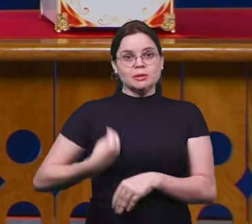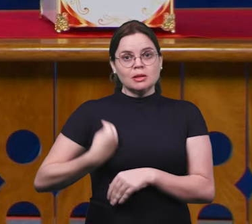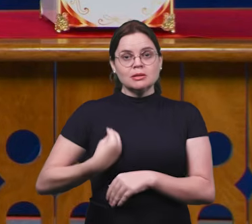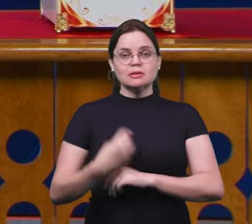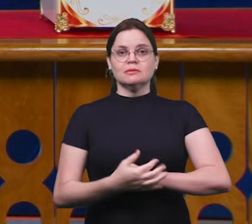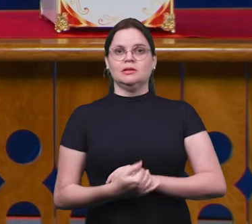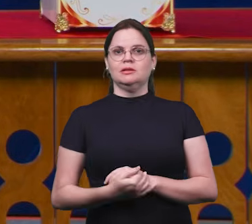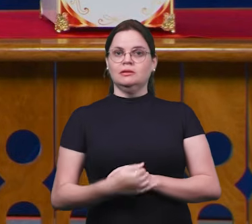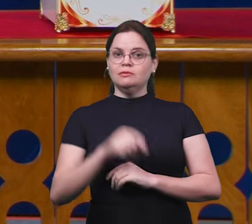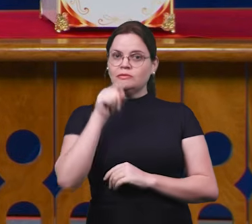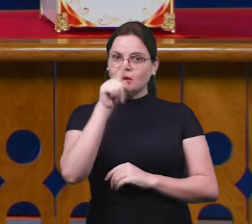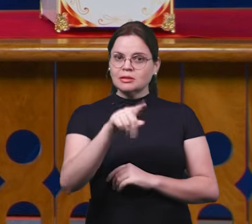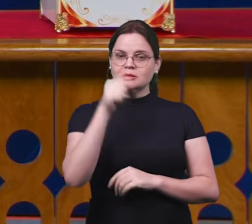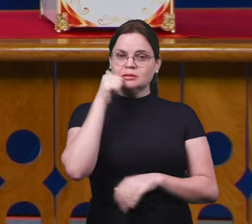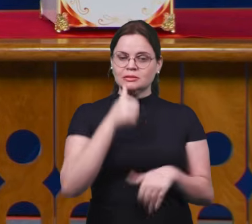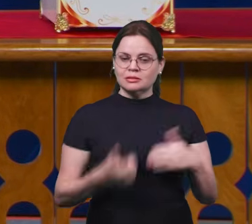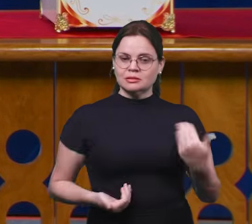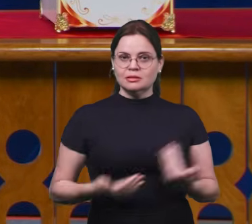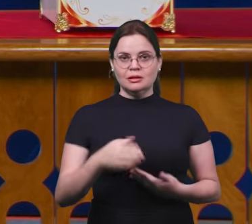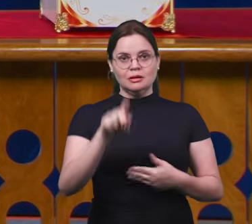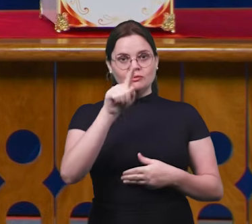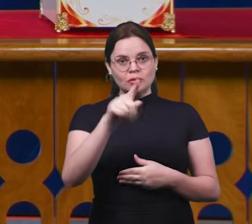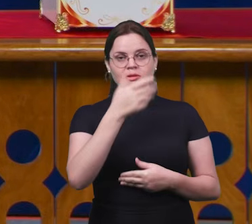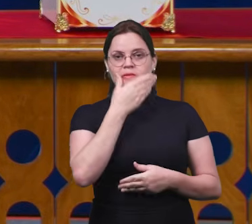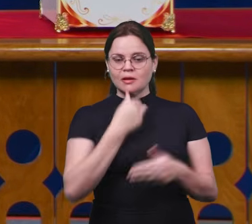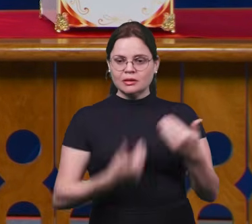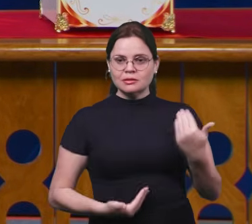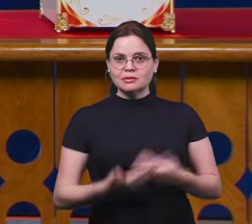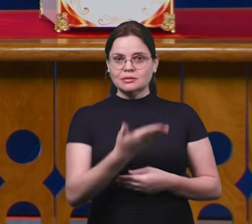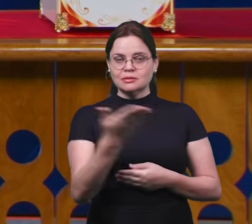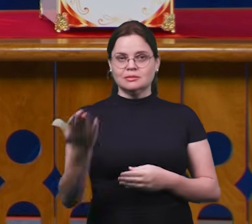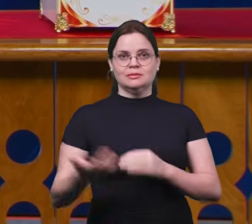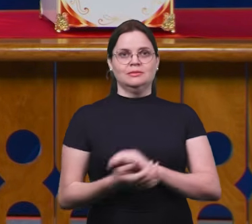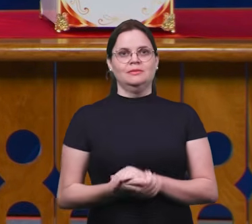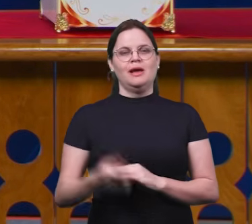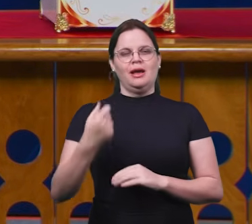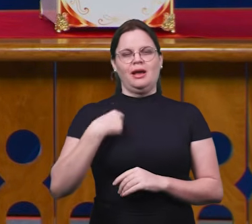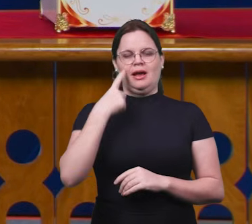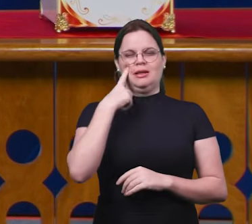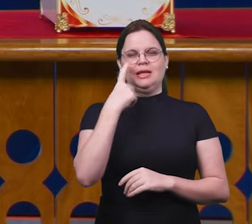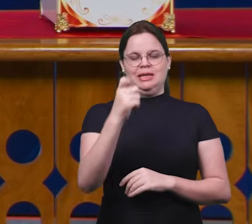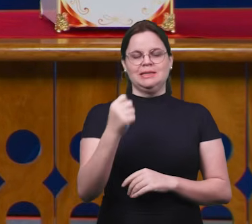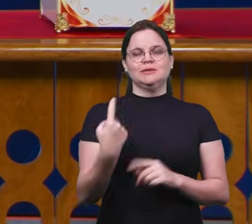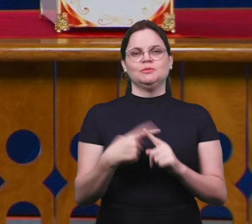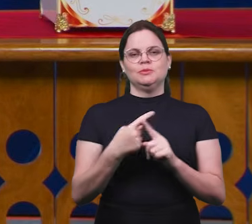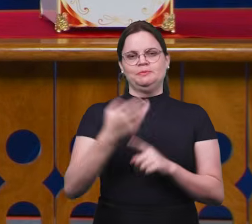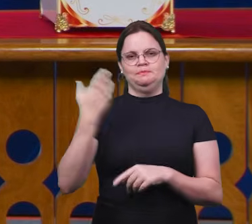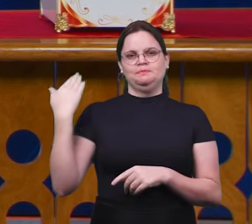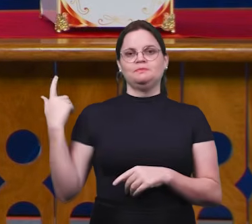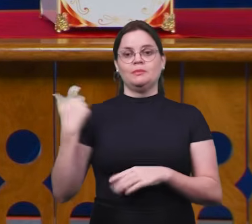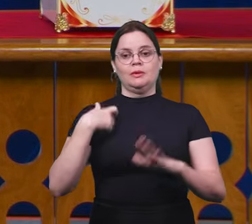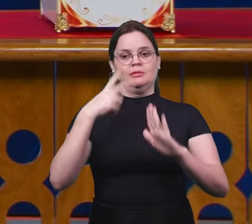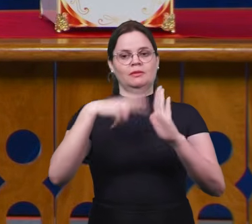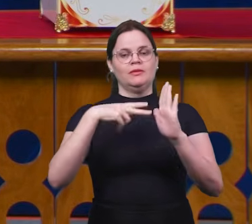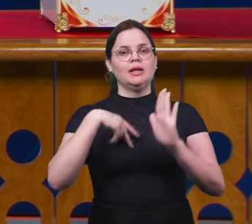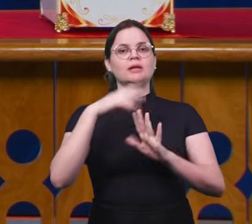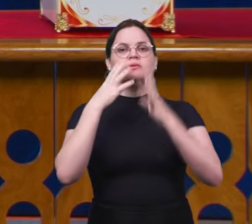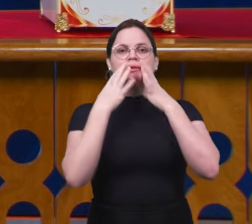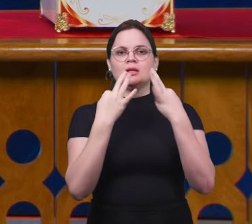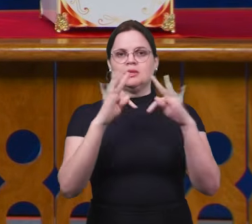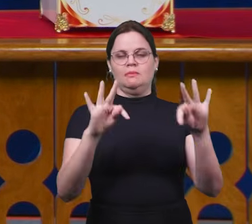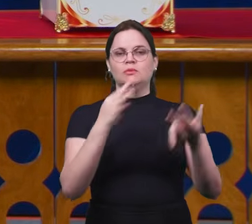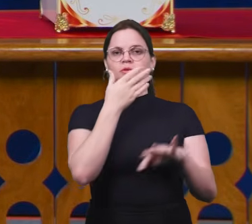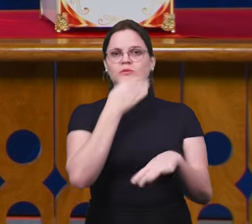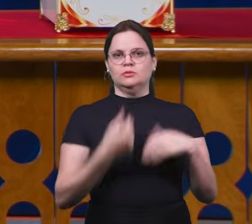E é você, minha irmã, meu irmão. E é muito interessante que eu li uma vez um testemunho de um servo